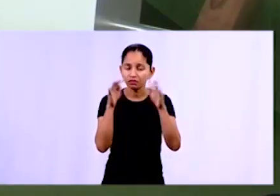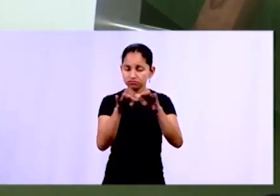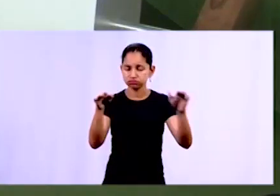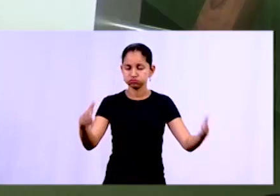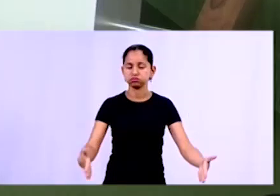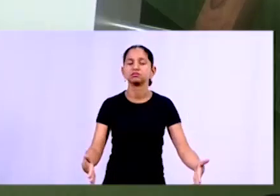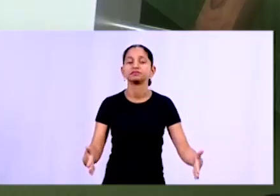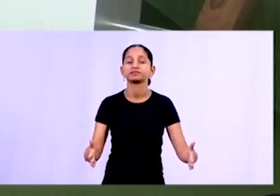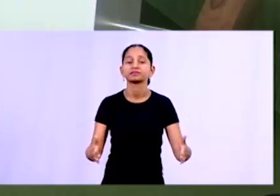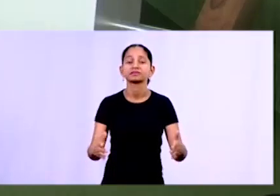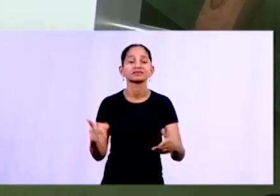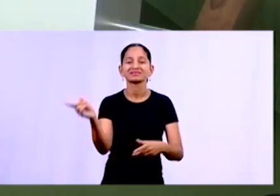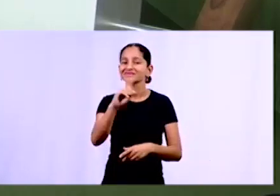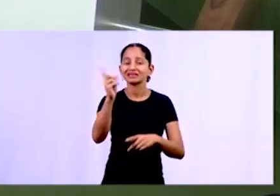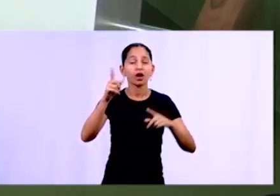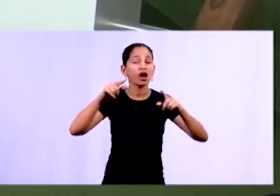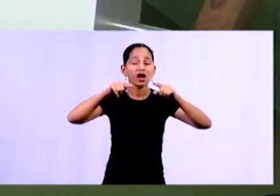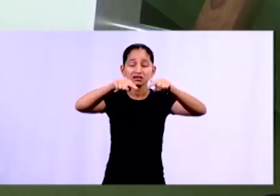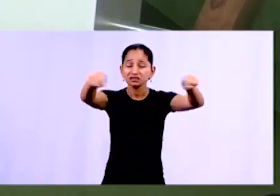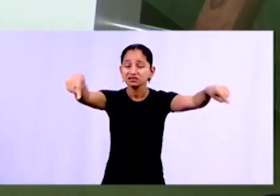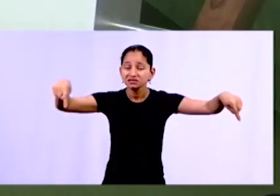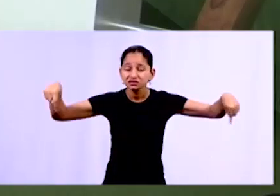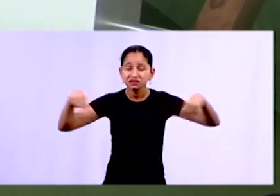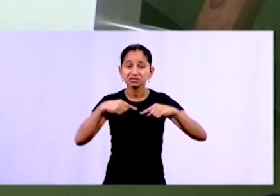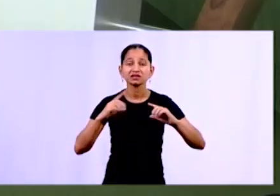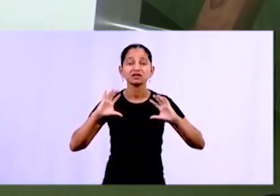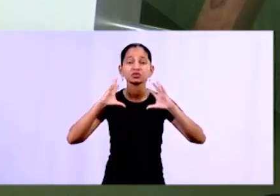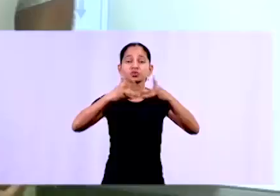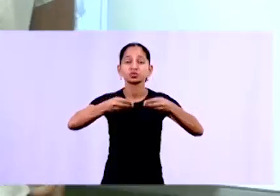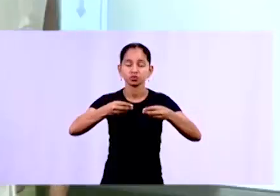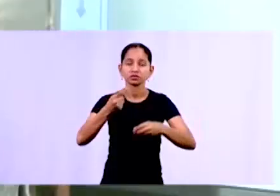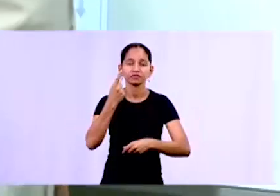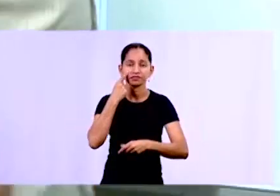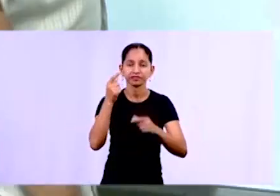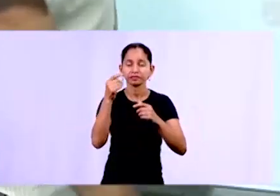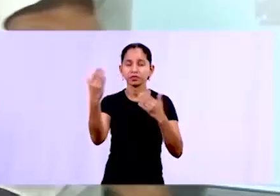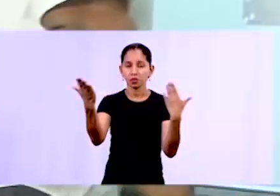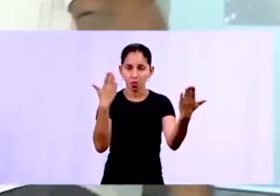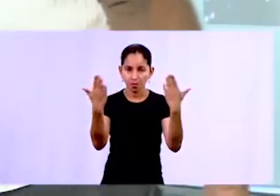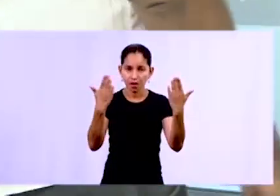supercomputadores é uma sala dessa inteira. Vamos dar uma olhada nessa figura?